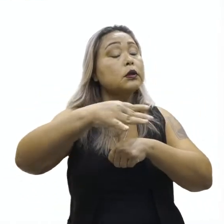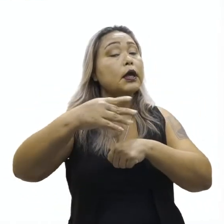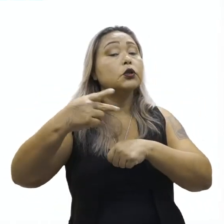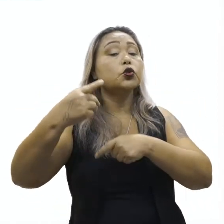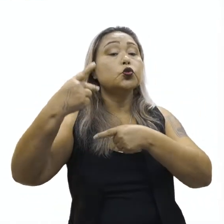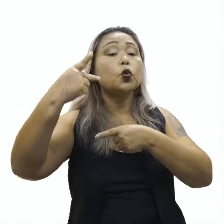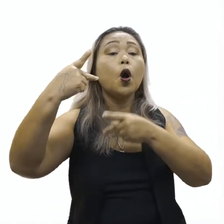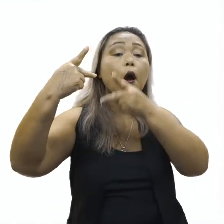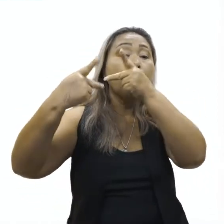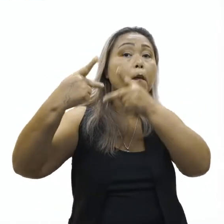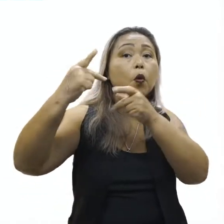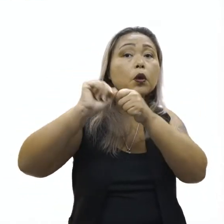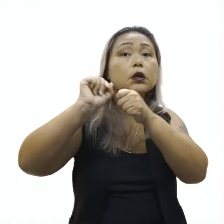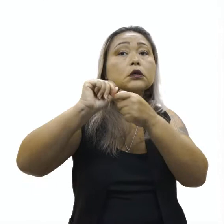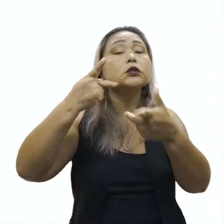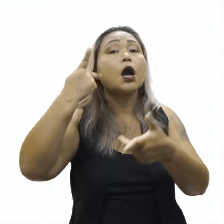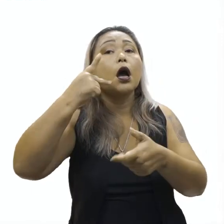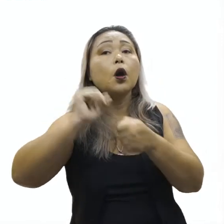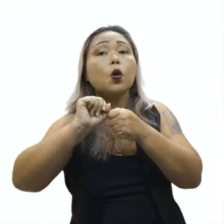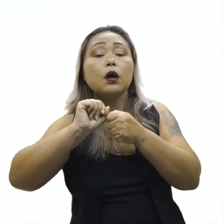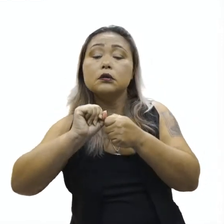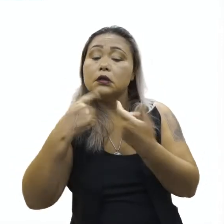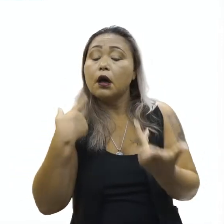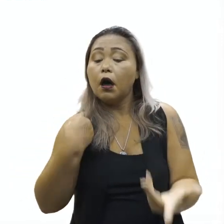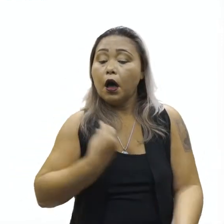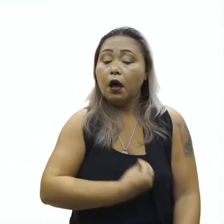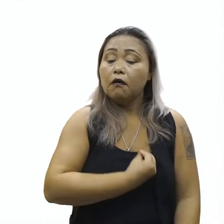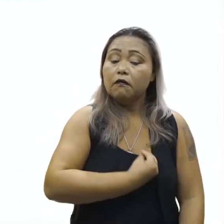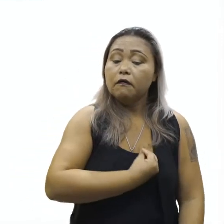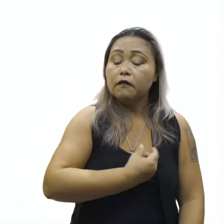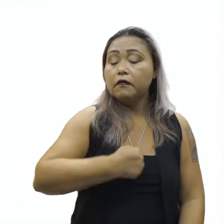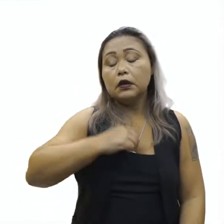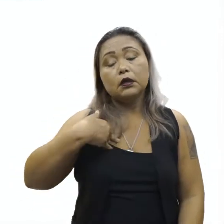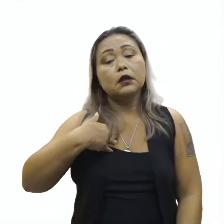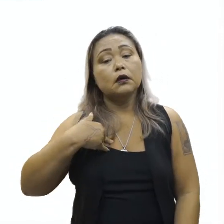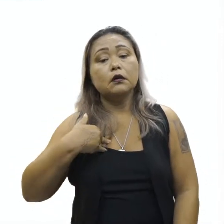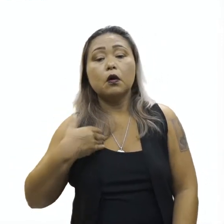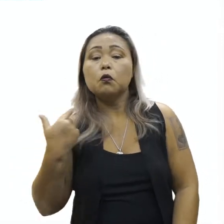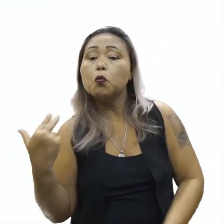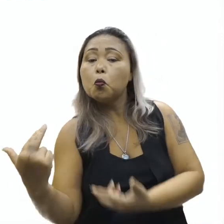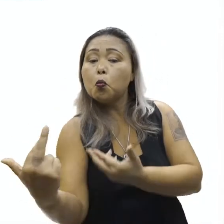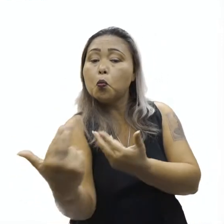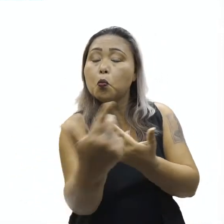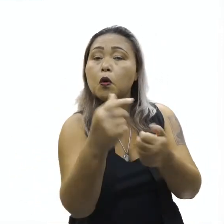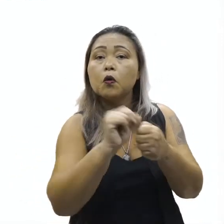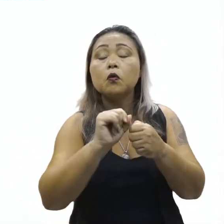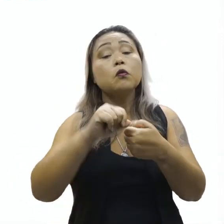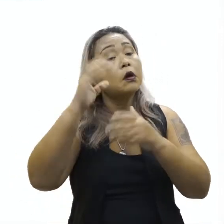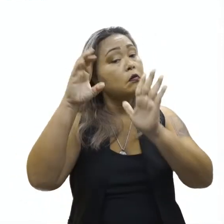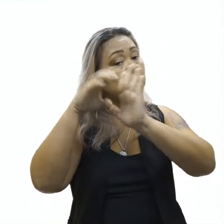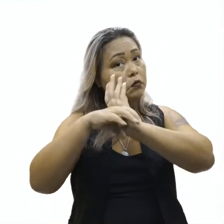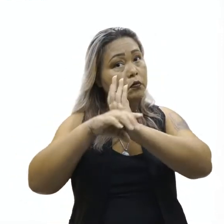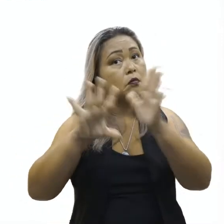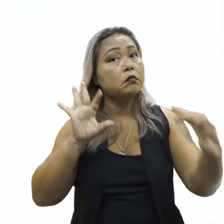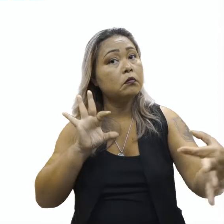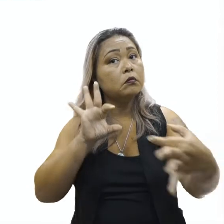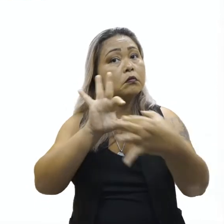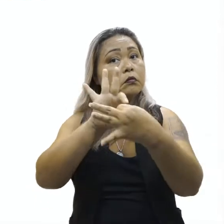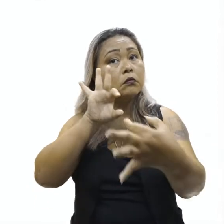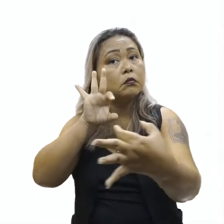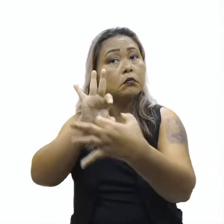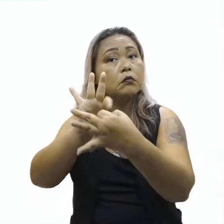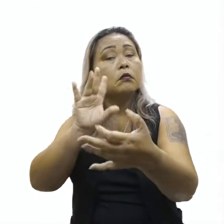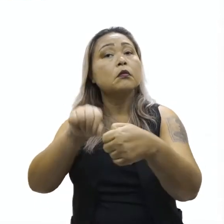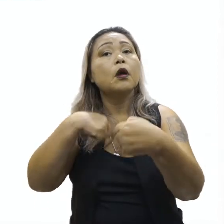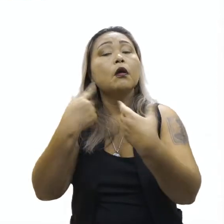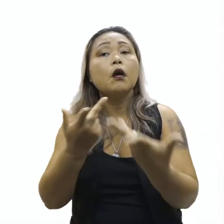vida coletiva, essa vida em comum que as pessoas tinham ali. Esse conceito está associado a exatamente